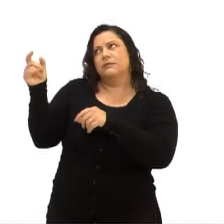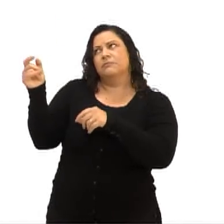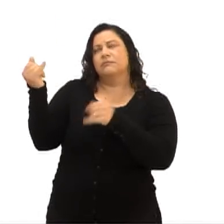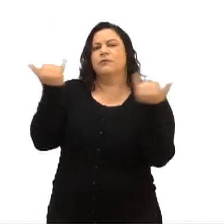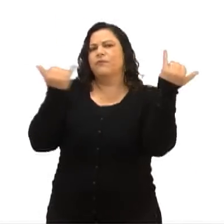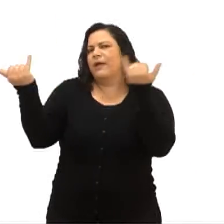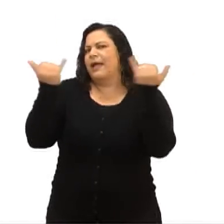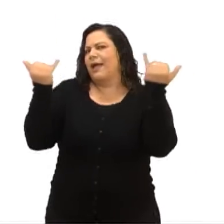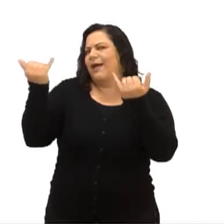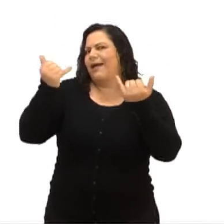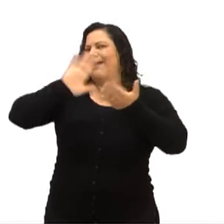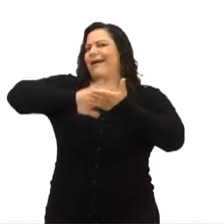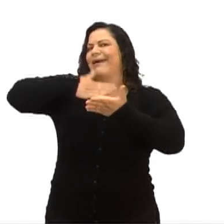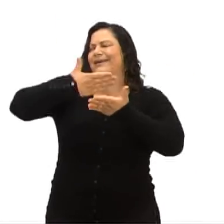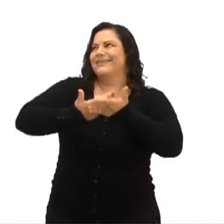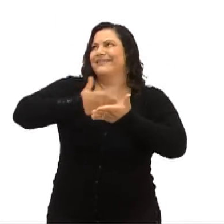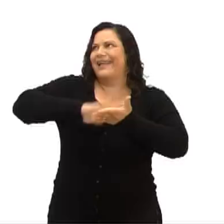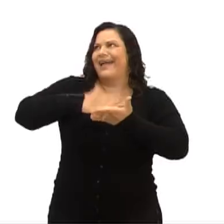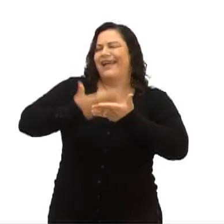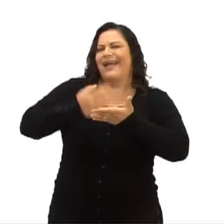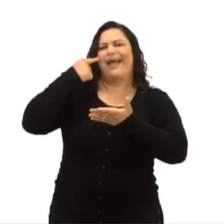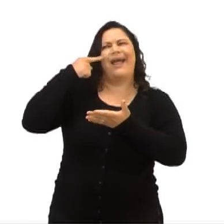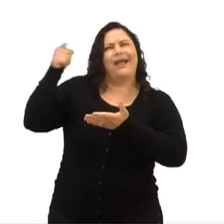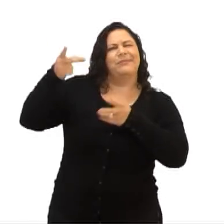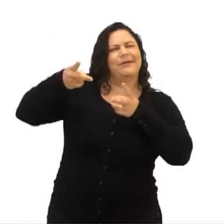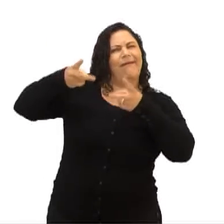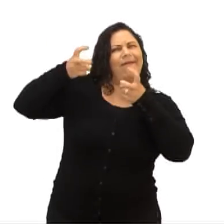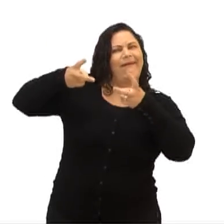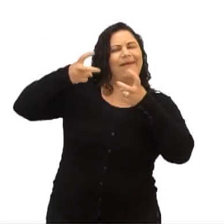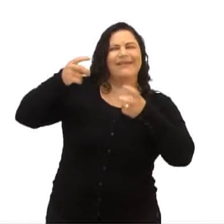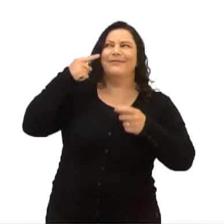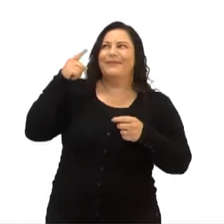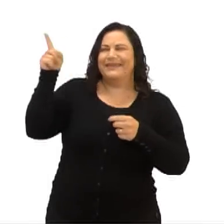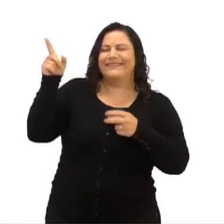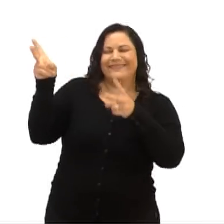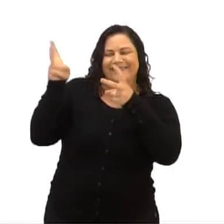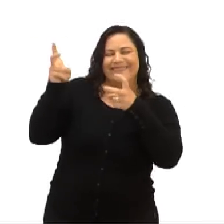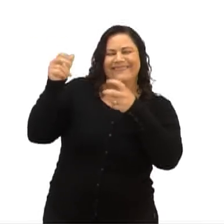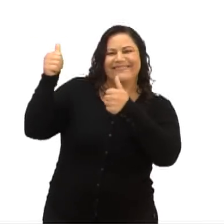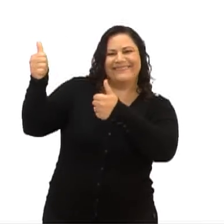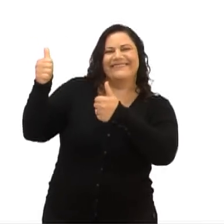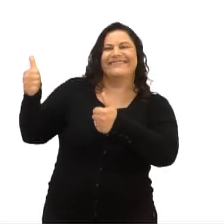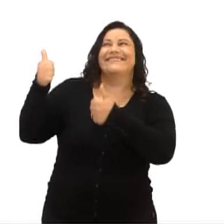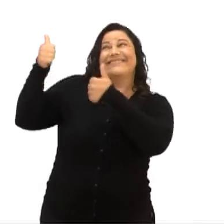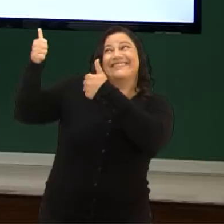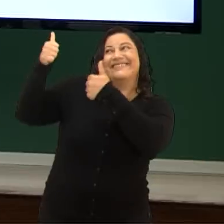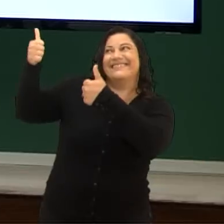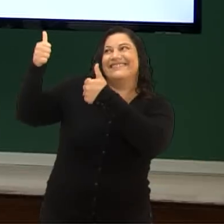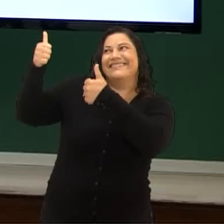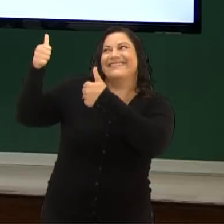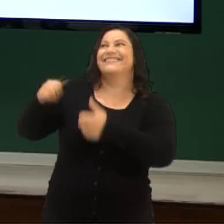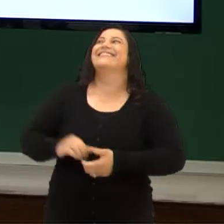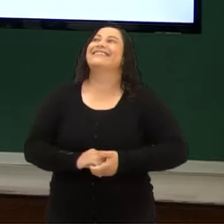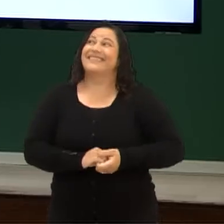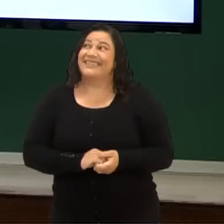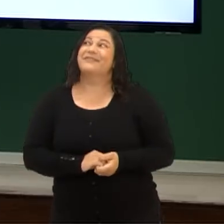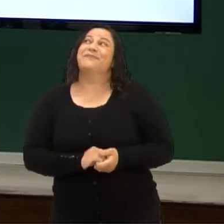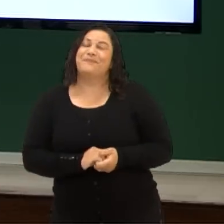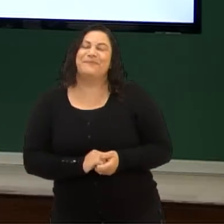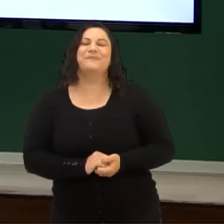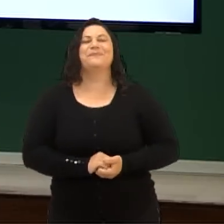nossa querida intérprete ali, ela deve ter se sacado já, eu tenho certeza. Porque, não sacou? Sacou ou não sacou? Sacou. Ela está me